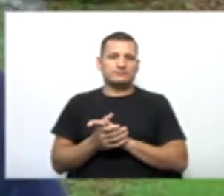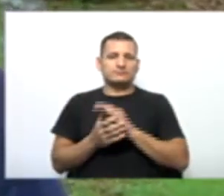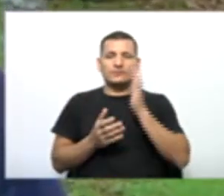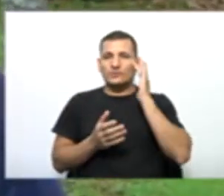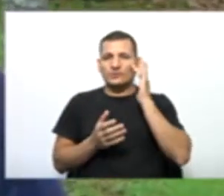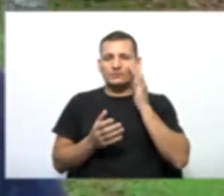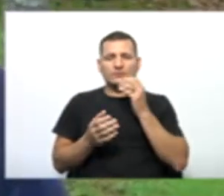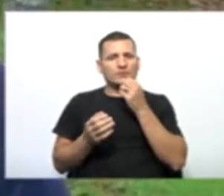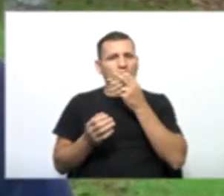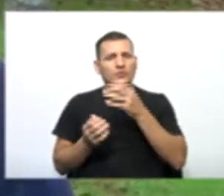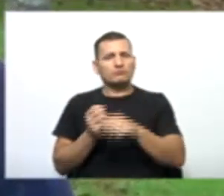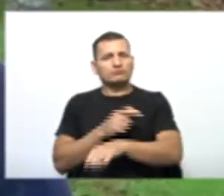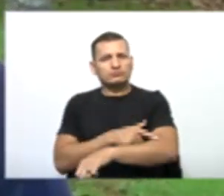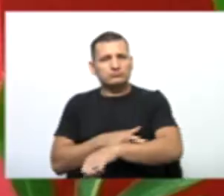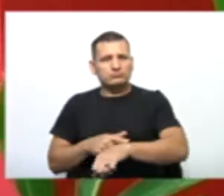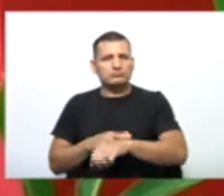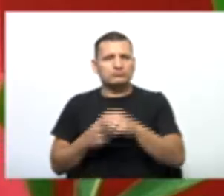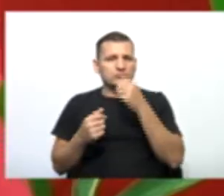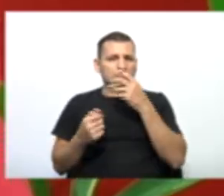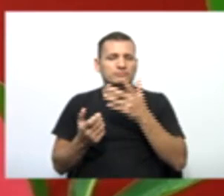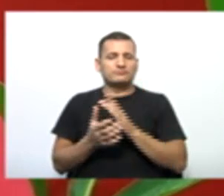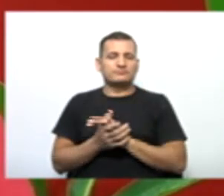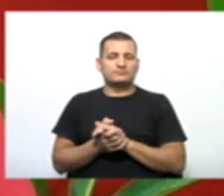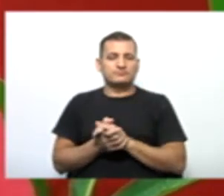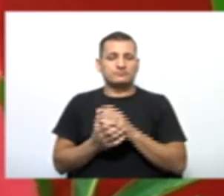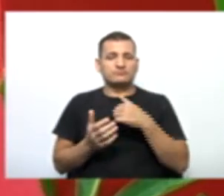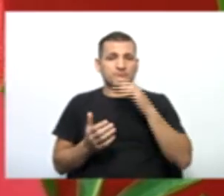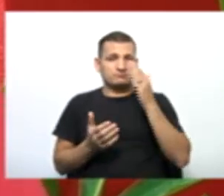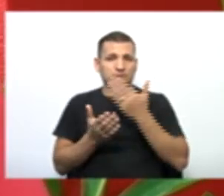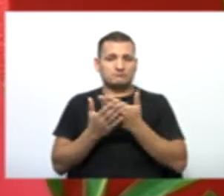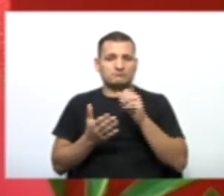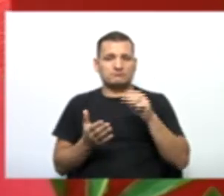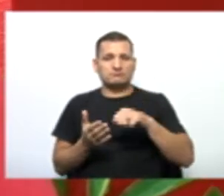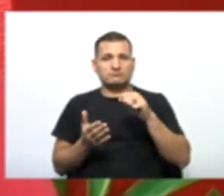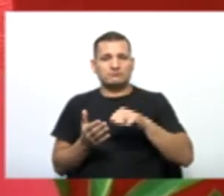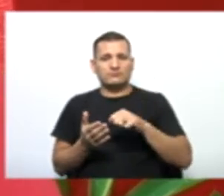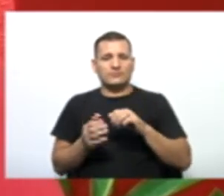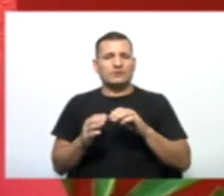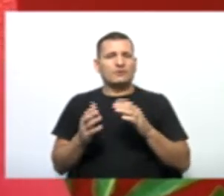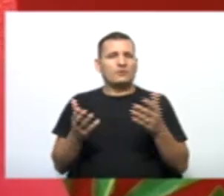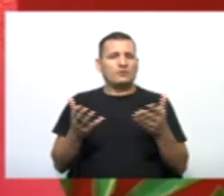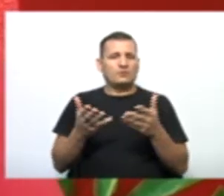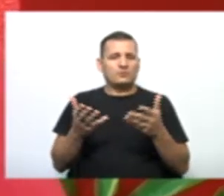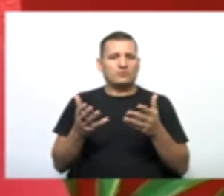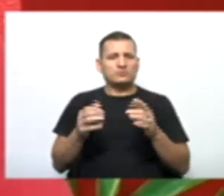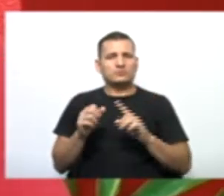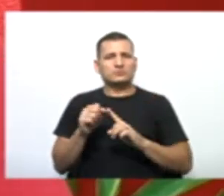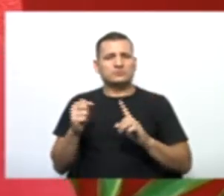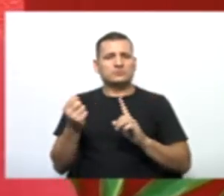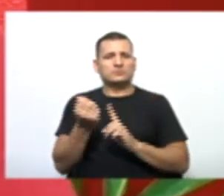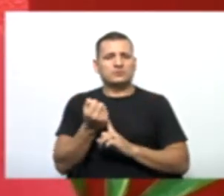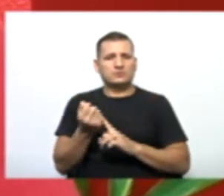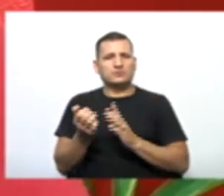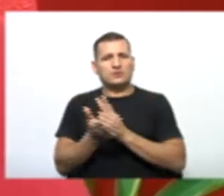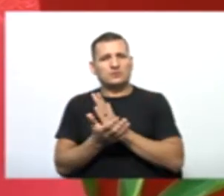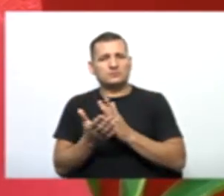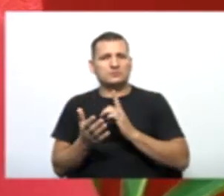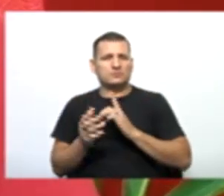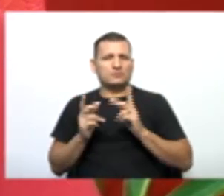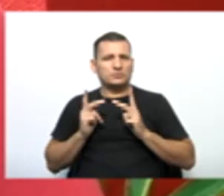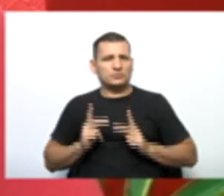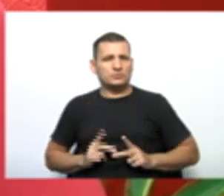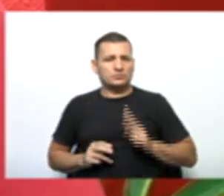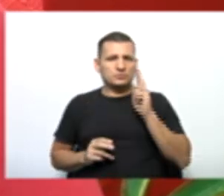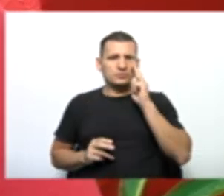bons costumes, bons modos. Eu acredito que sim, né? Apesar da sociedade ainda ter algumas posturas, a gente vê muito aí